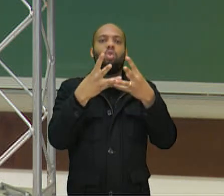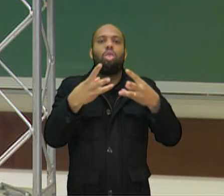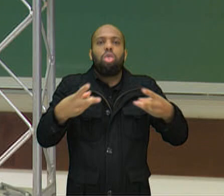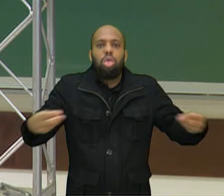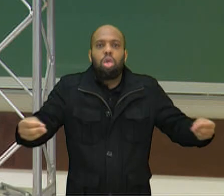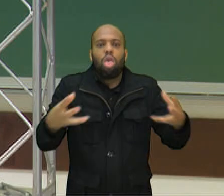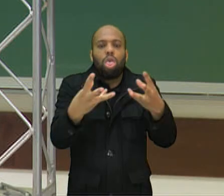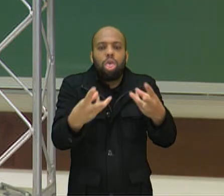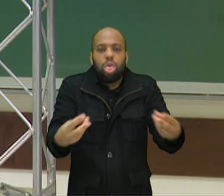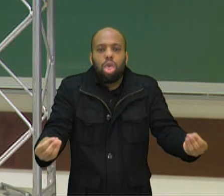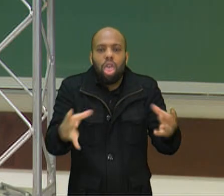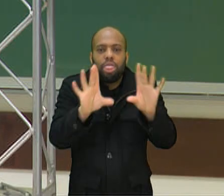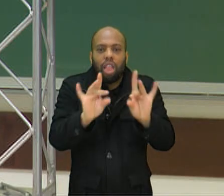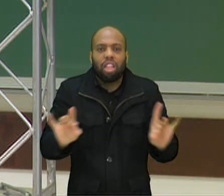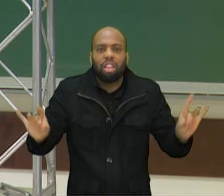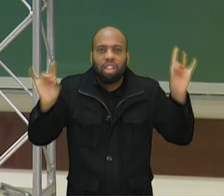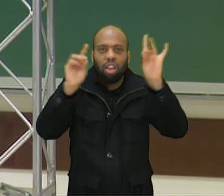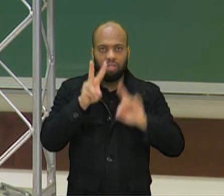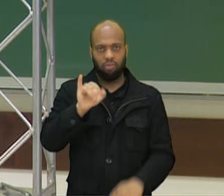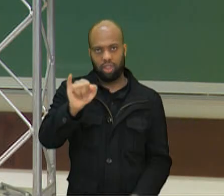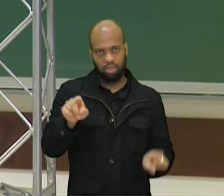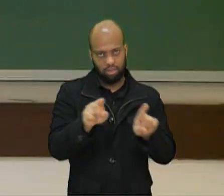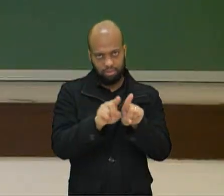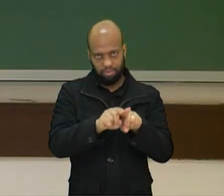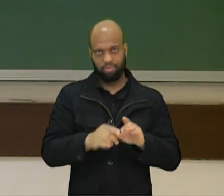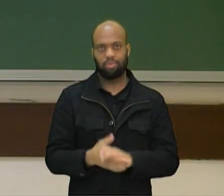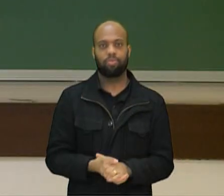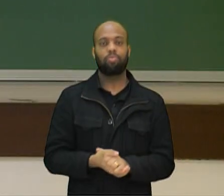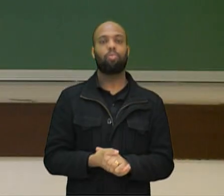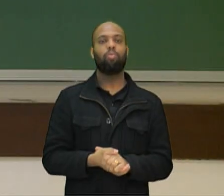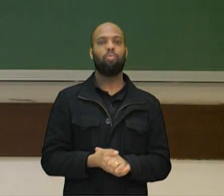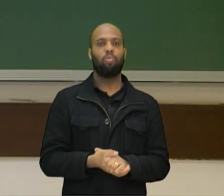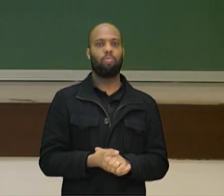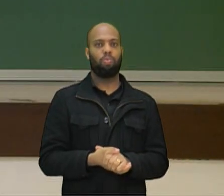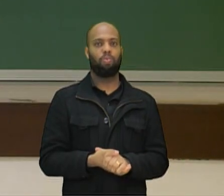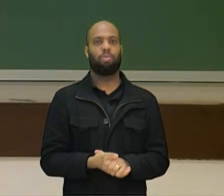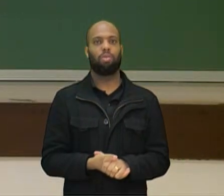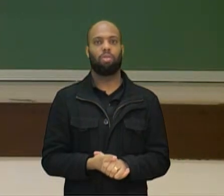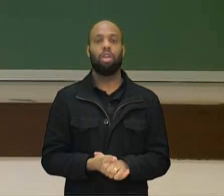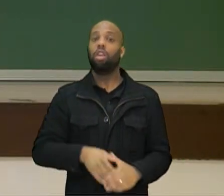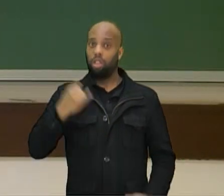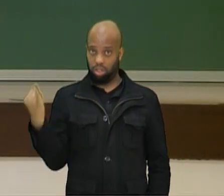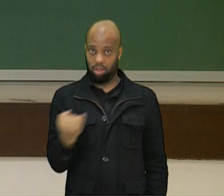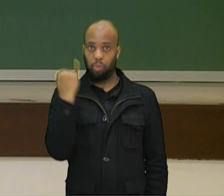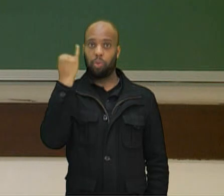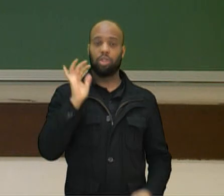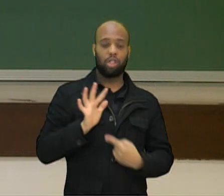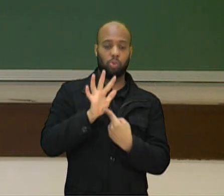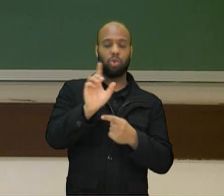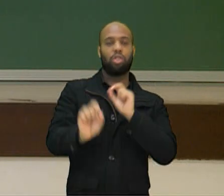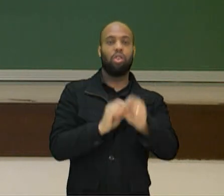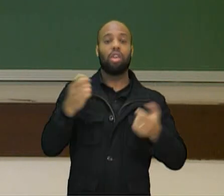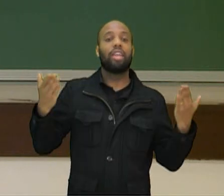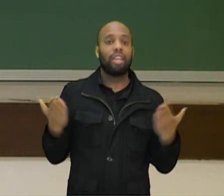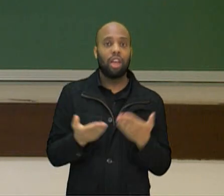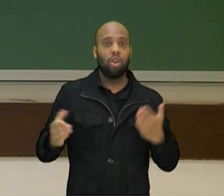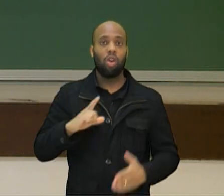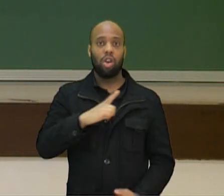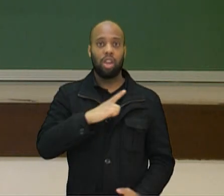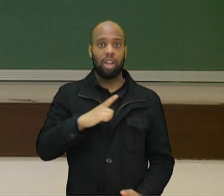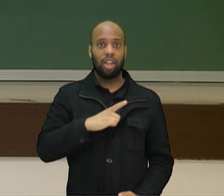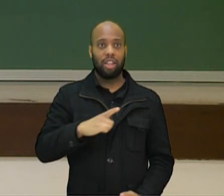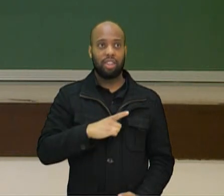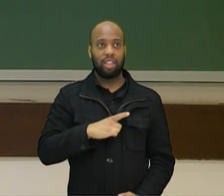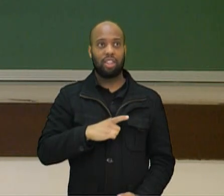Oceano Glacial Antártico descongelado. Importante destacar que, atualmente, nós temos tanto no